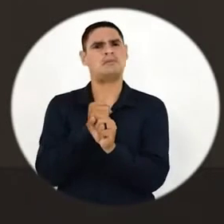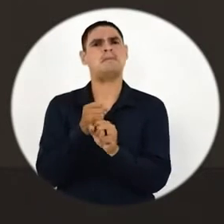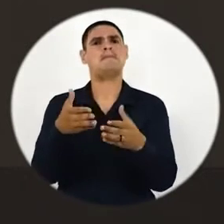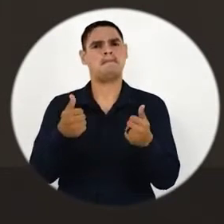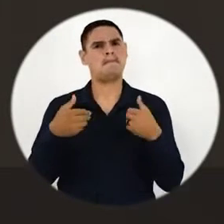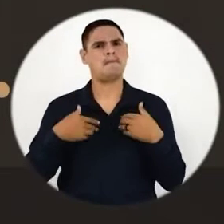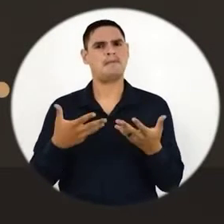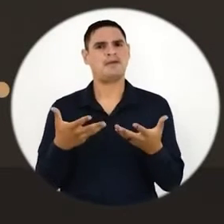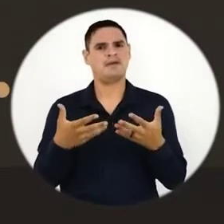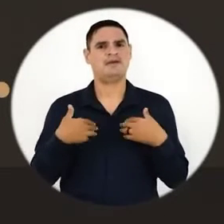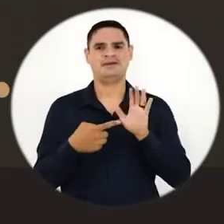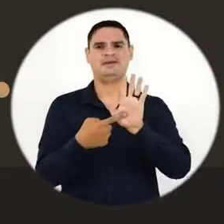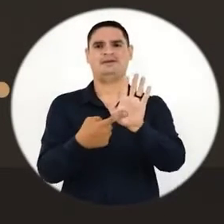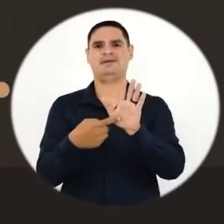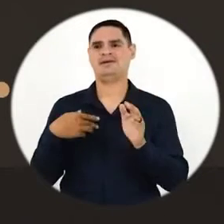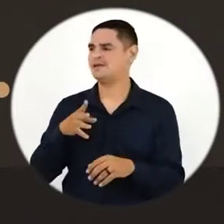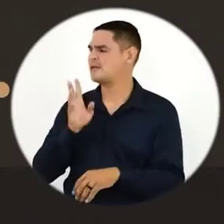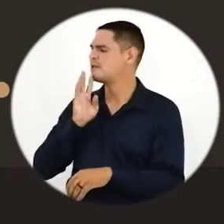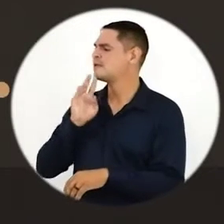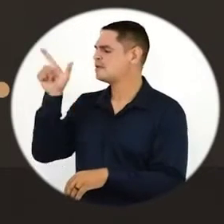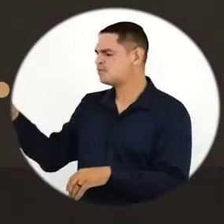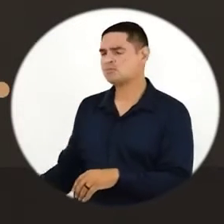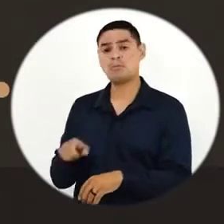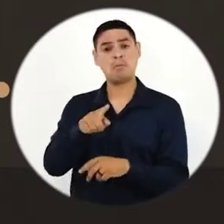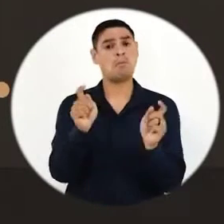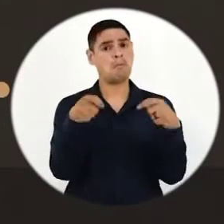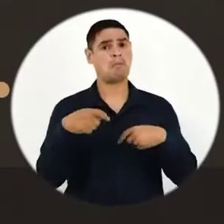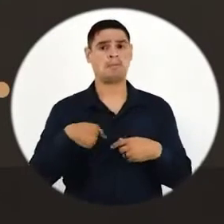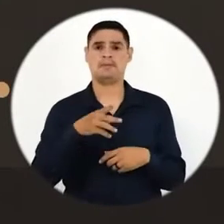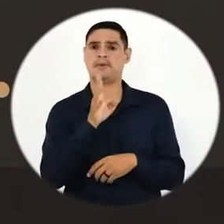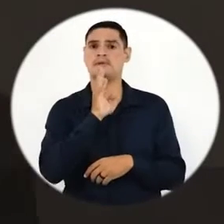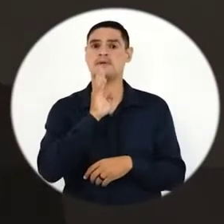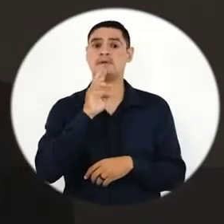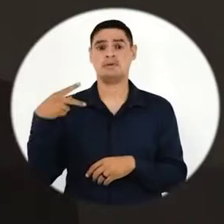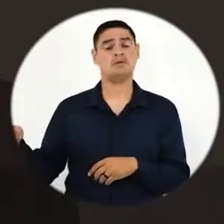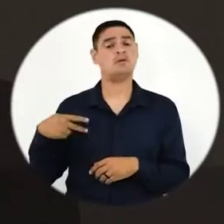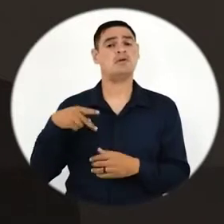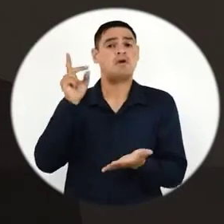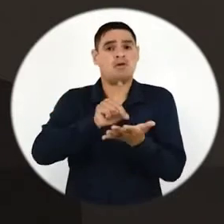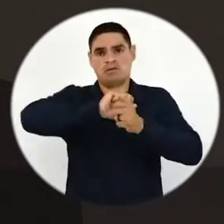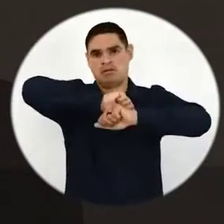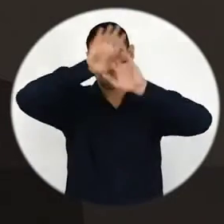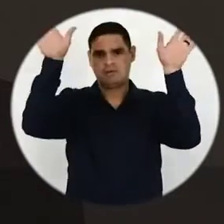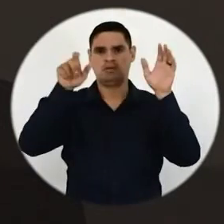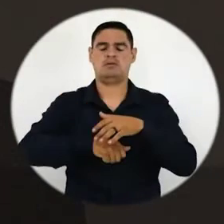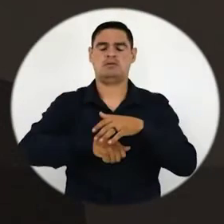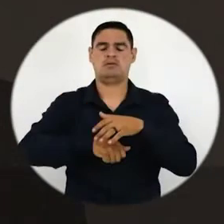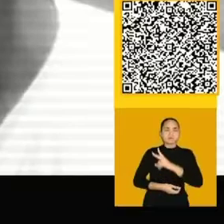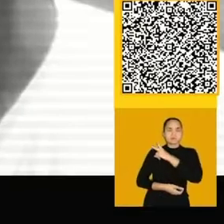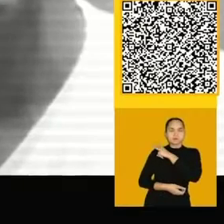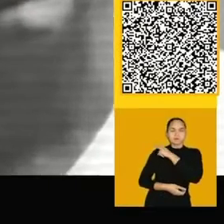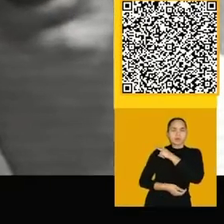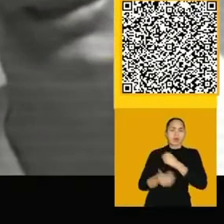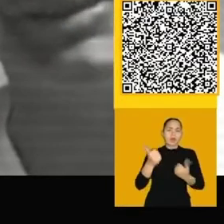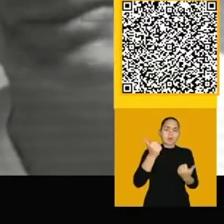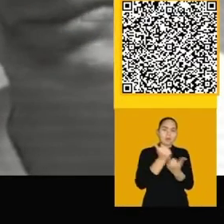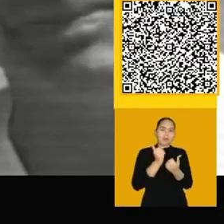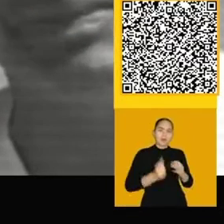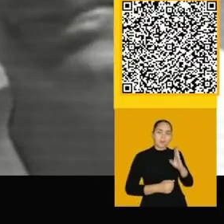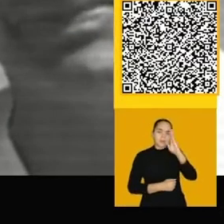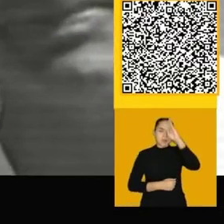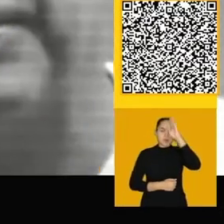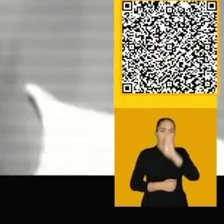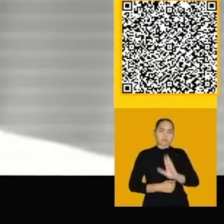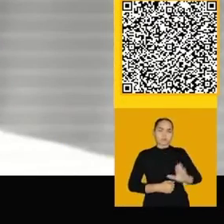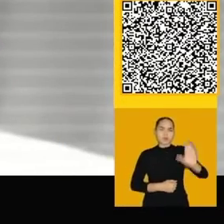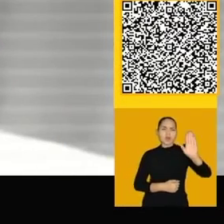décadas, Sarto pede para se tornar conhecido. Você tem a chance de conhecer o Sarto e a verdade. O Capitão Wagner é